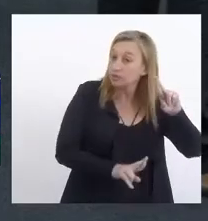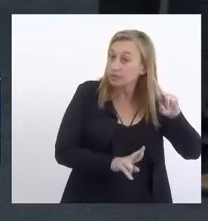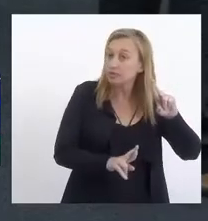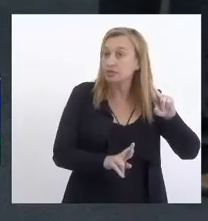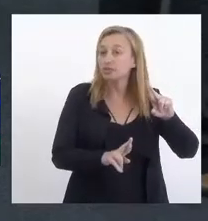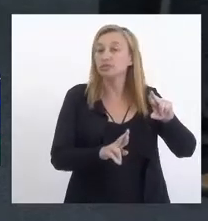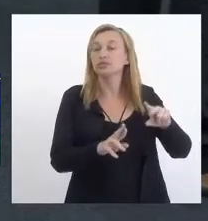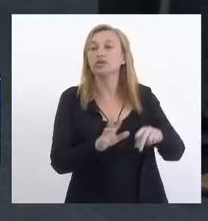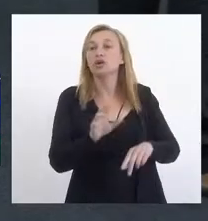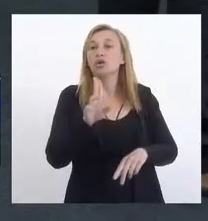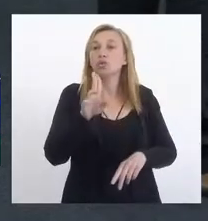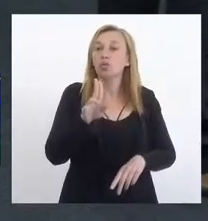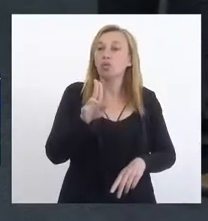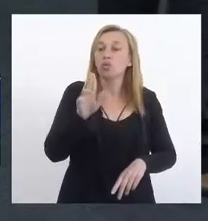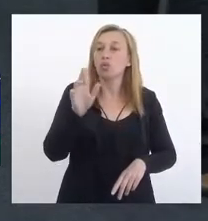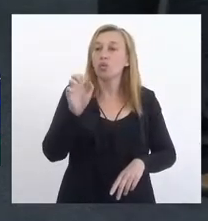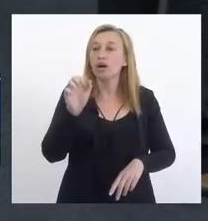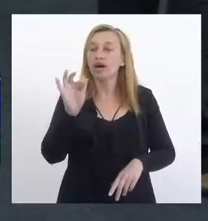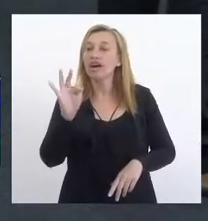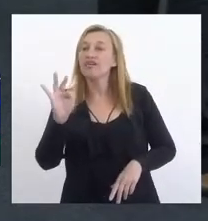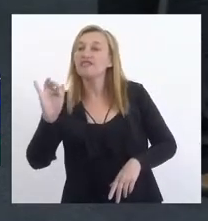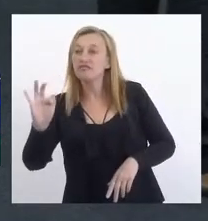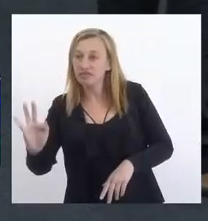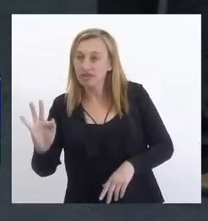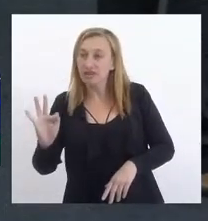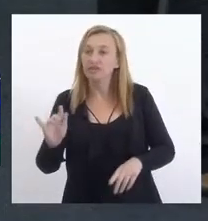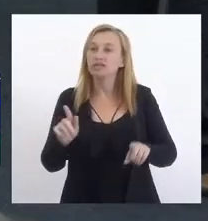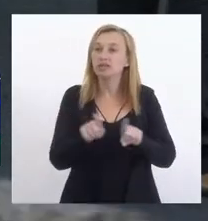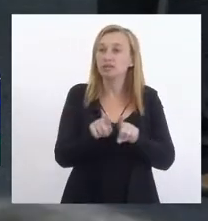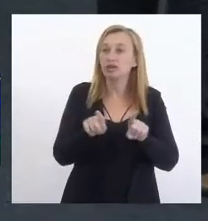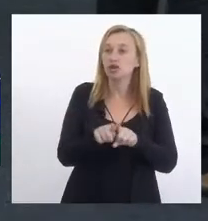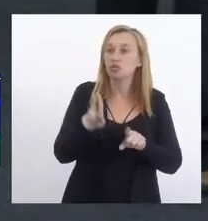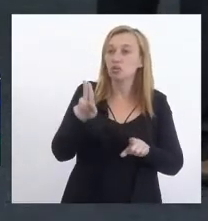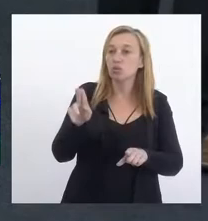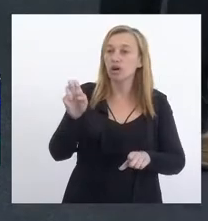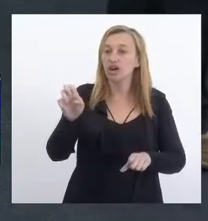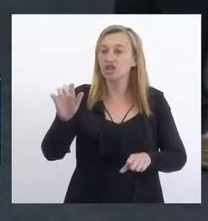a UENF e a UESO.